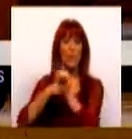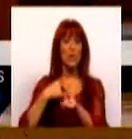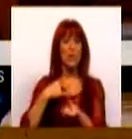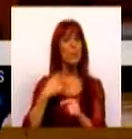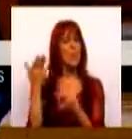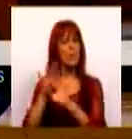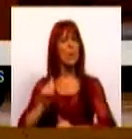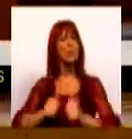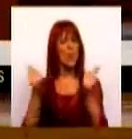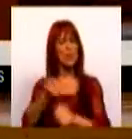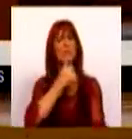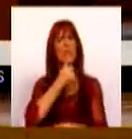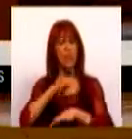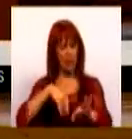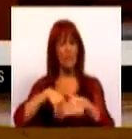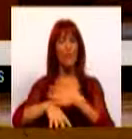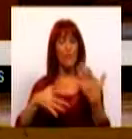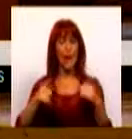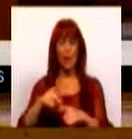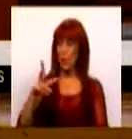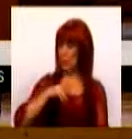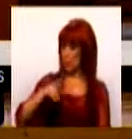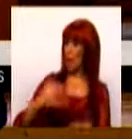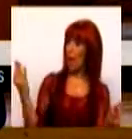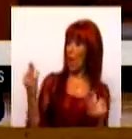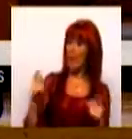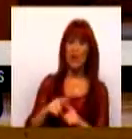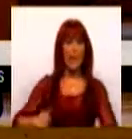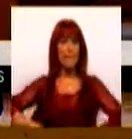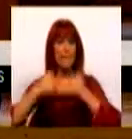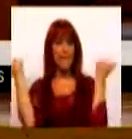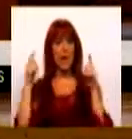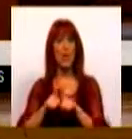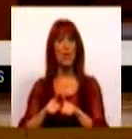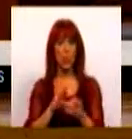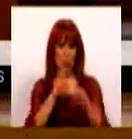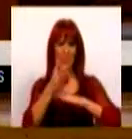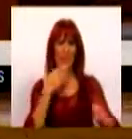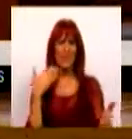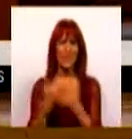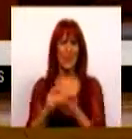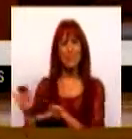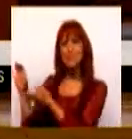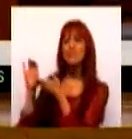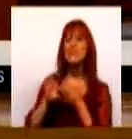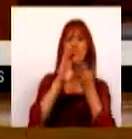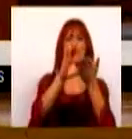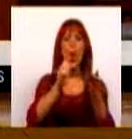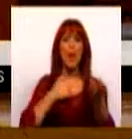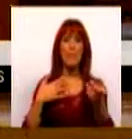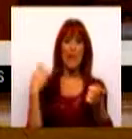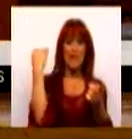bom exemplo das medidas tomadas por Portugal para melhorar o acesso ao financiamento pelas